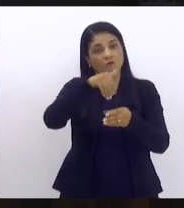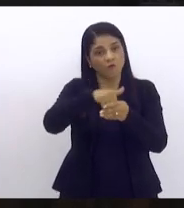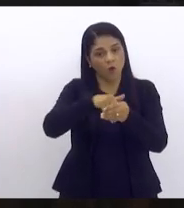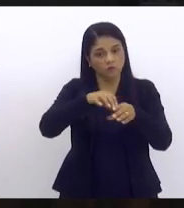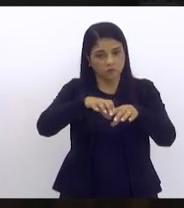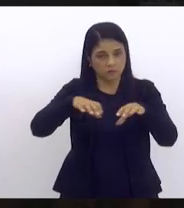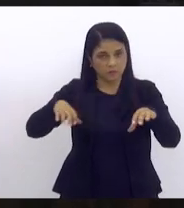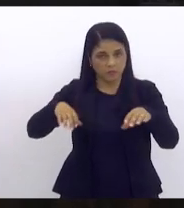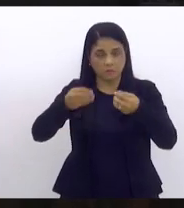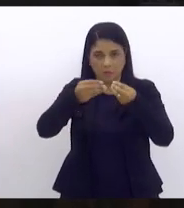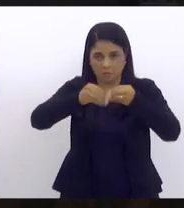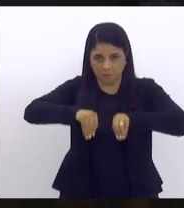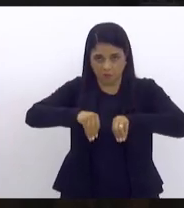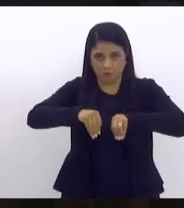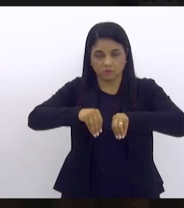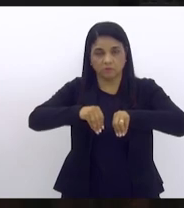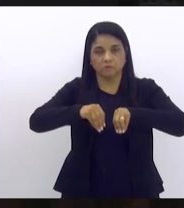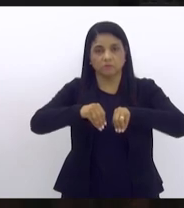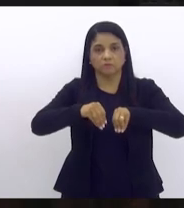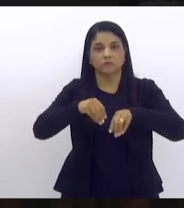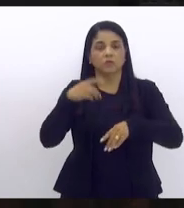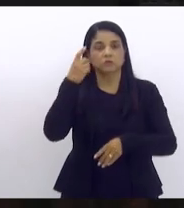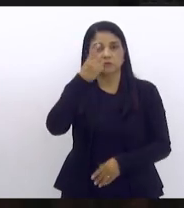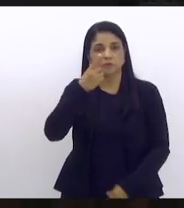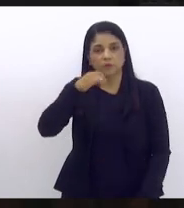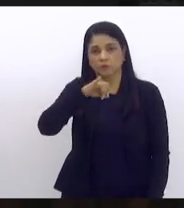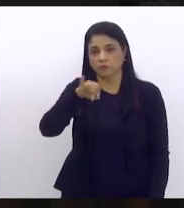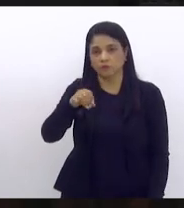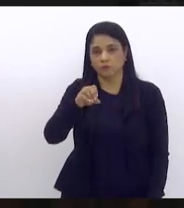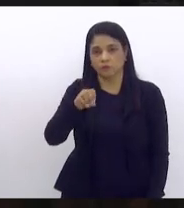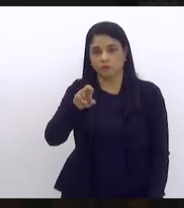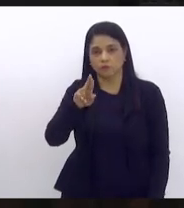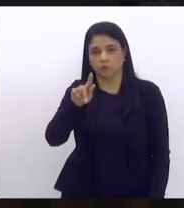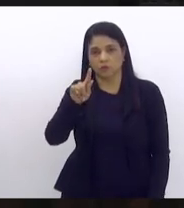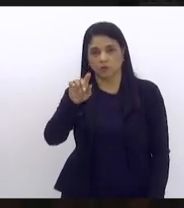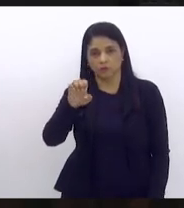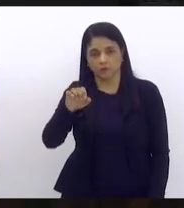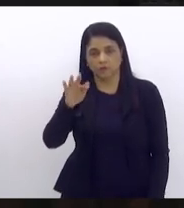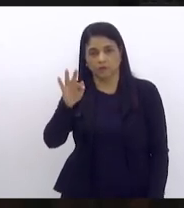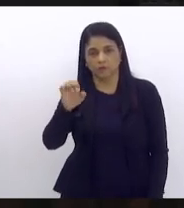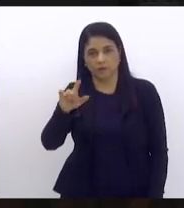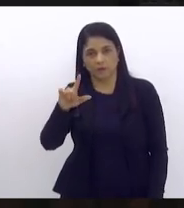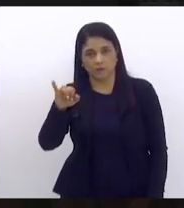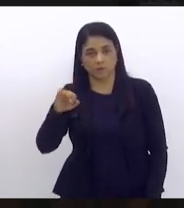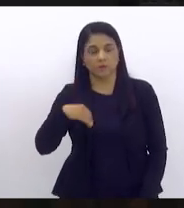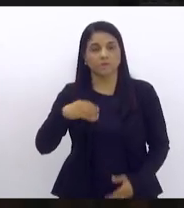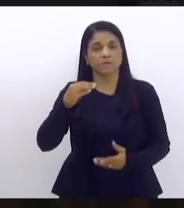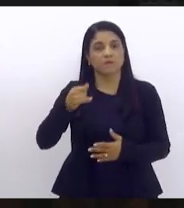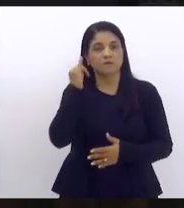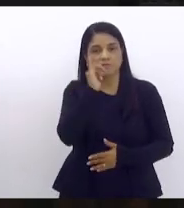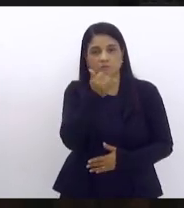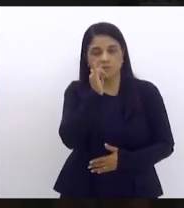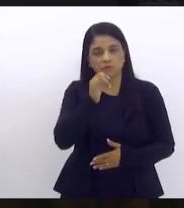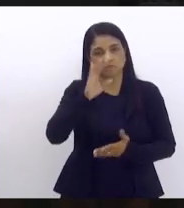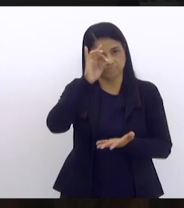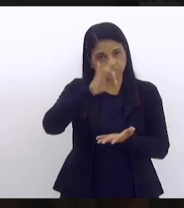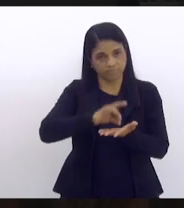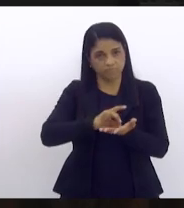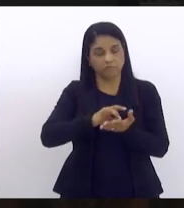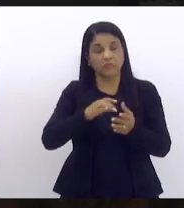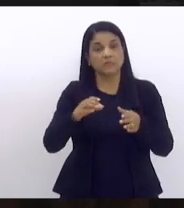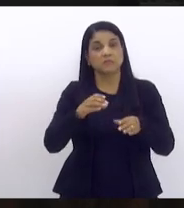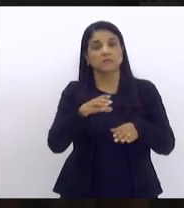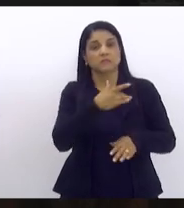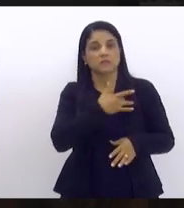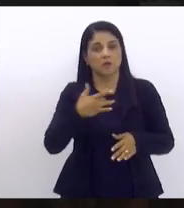pela prejudicabilidade, do deputado Jorge Felipe Neto, relator original. De Saúde, favorável. E de